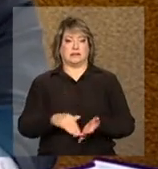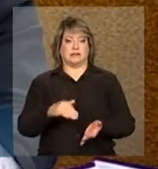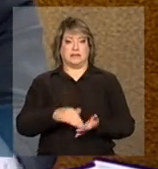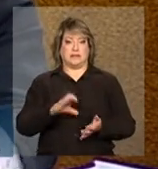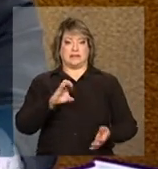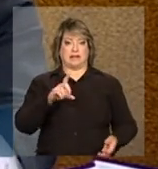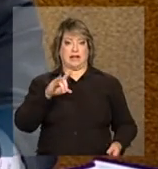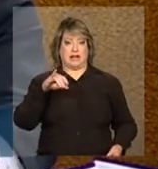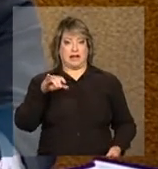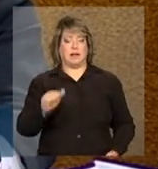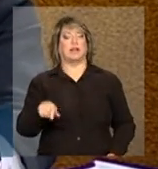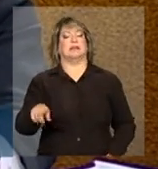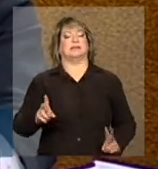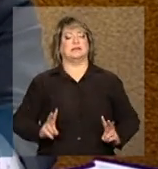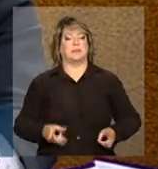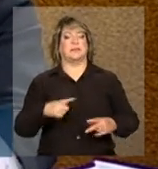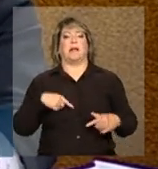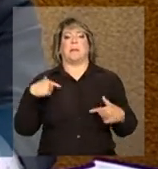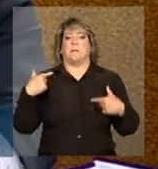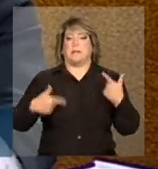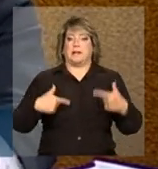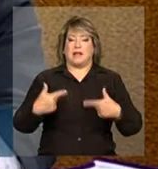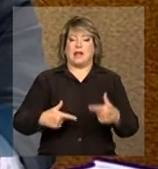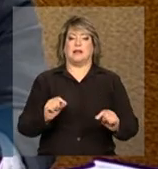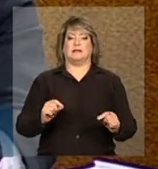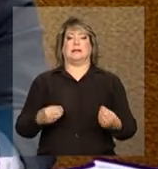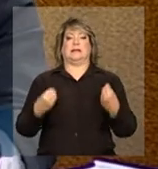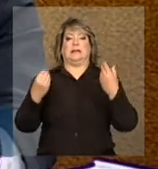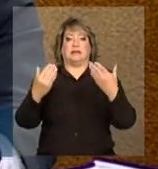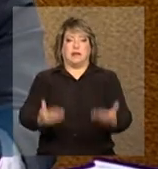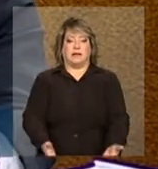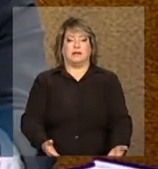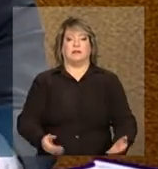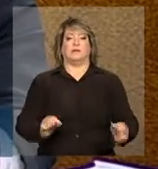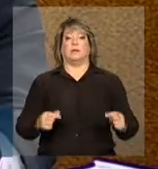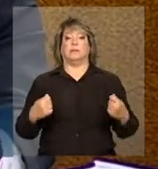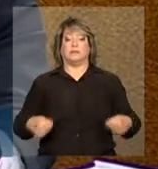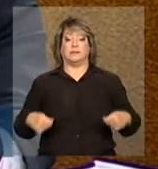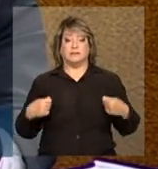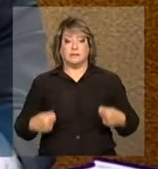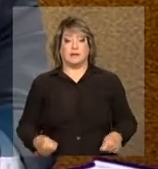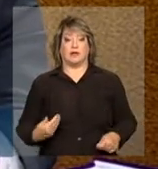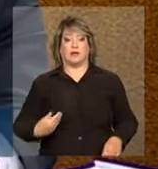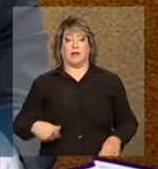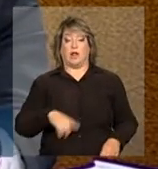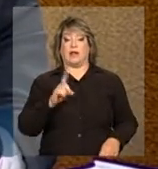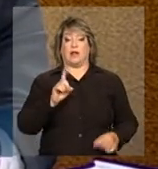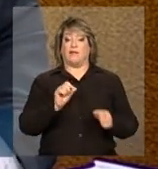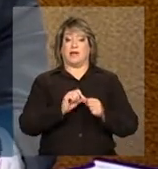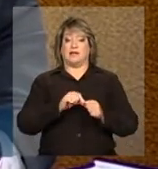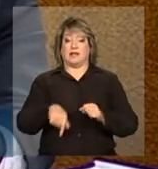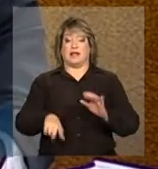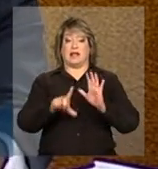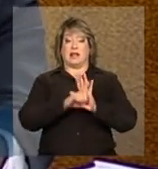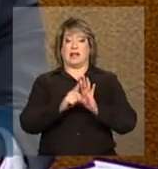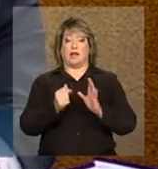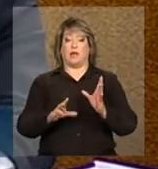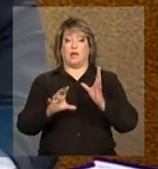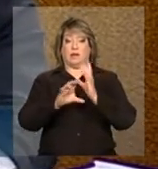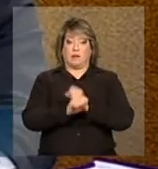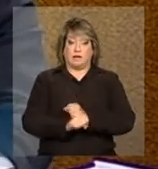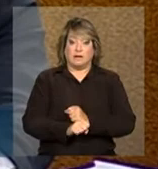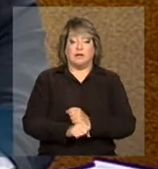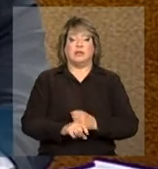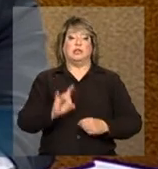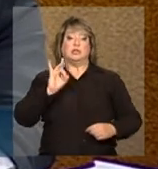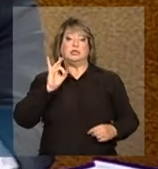Célia, que sempre tem batalhado, sempre tem trazido a necessidade de não fazer a lei orçamentária e as peças